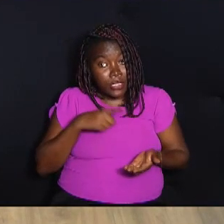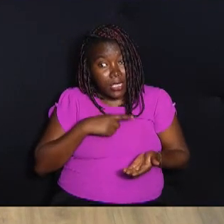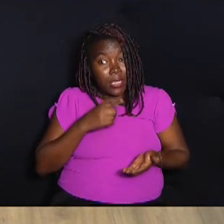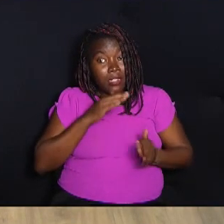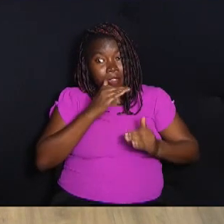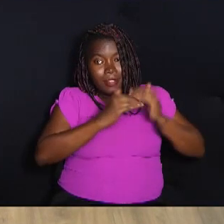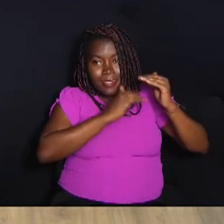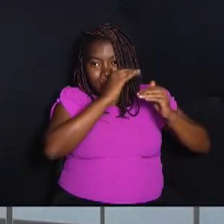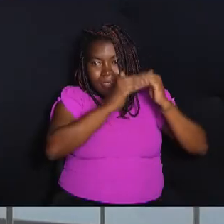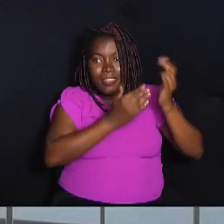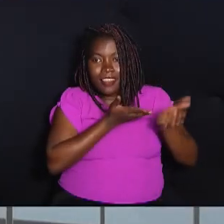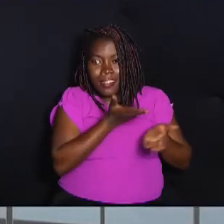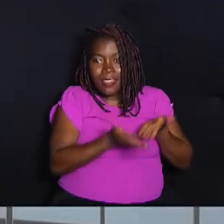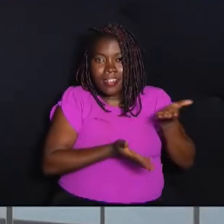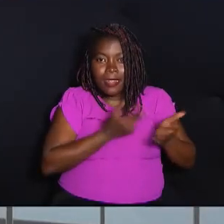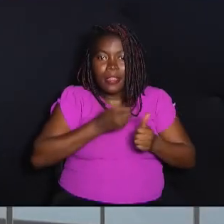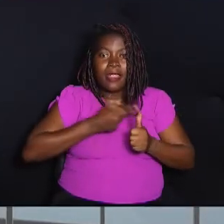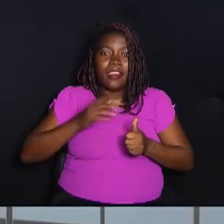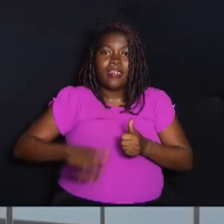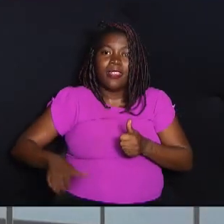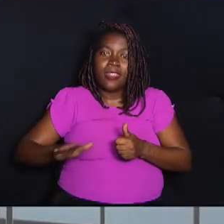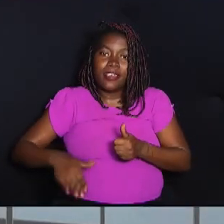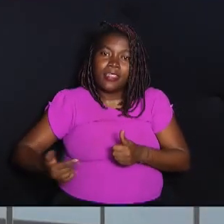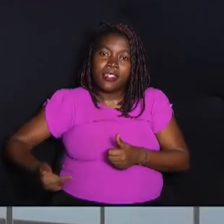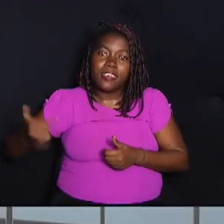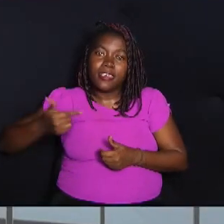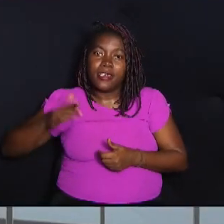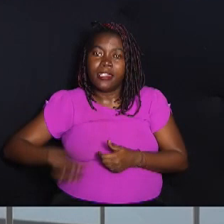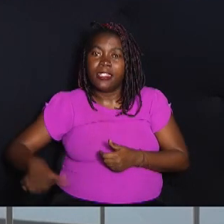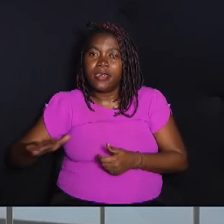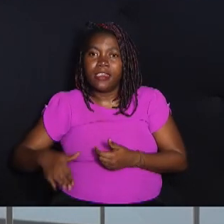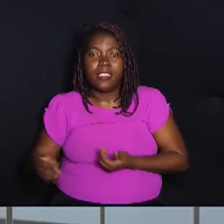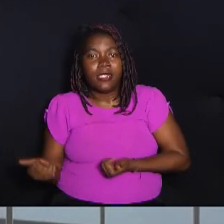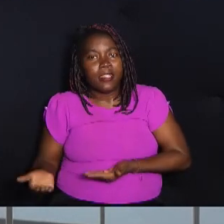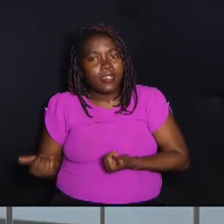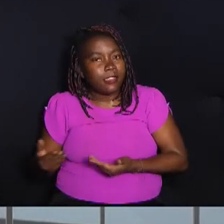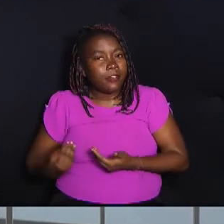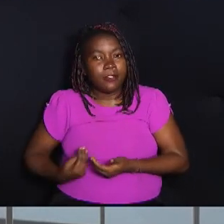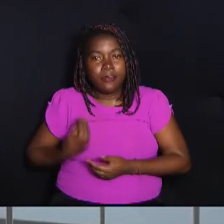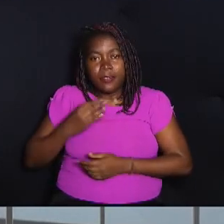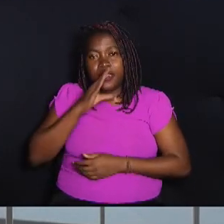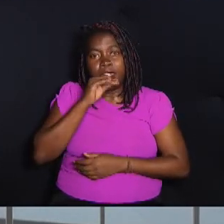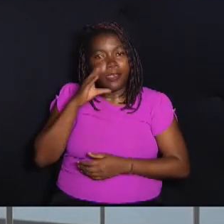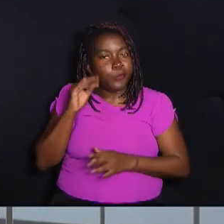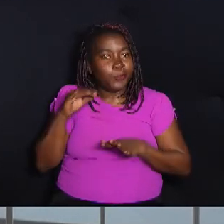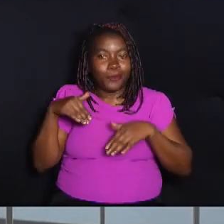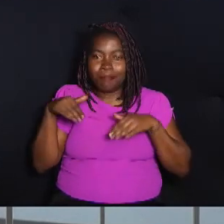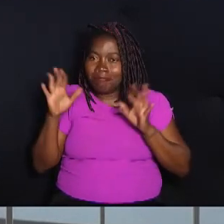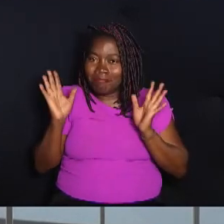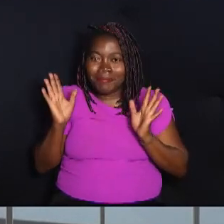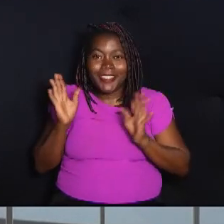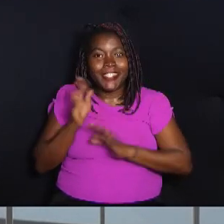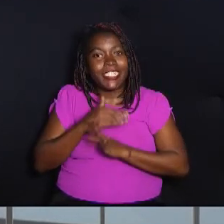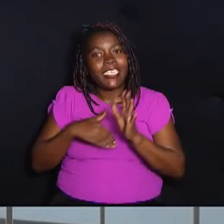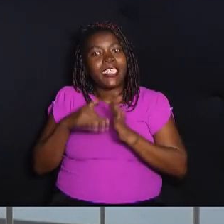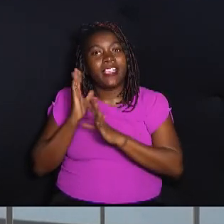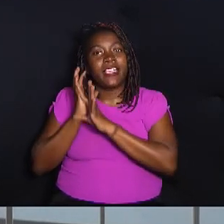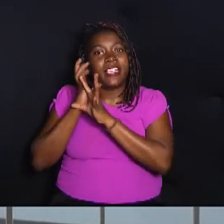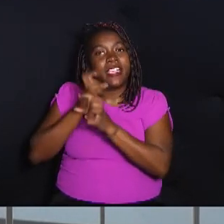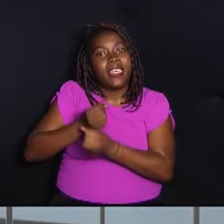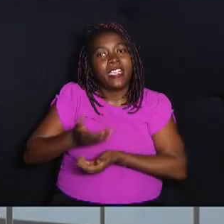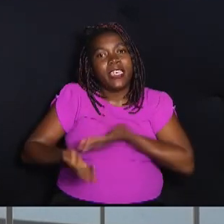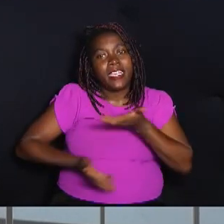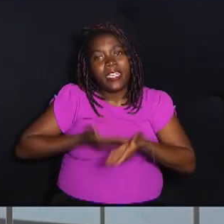desenvolvimento, o cuidado na primeira infância, segunda infância, adolescência, vida adulta, enfim, é toda uma trajetória de